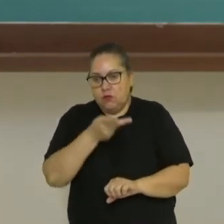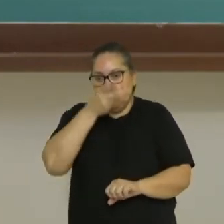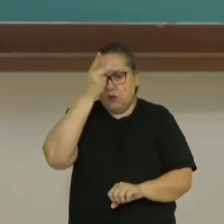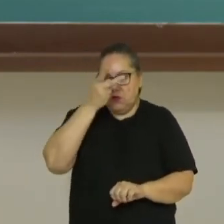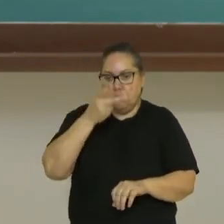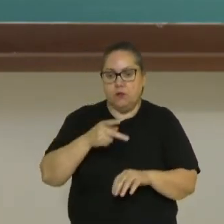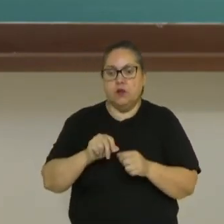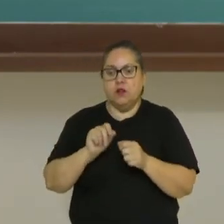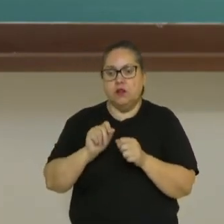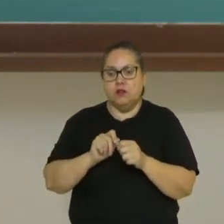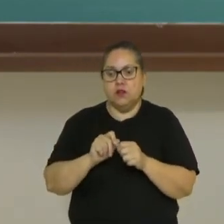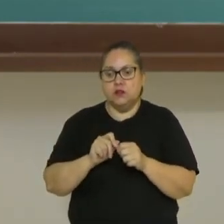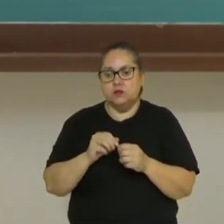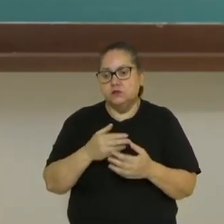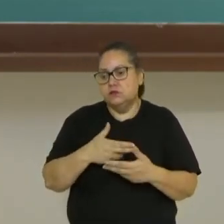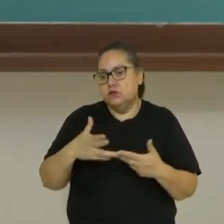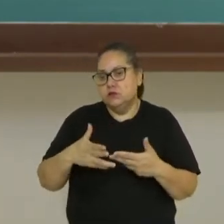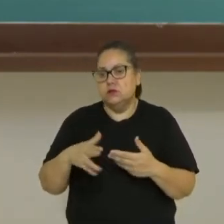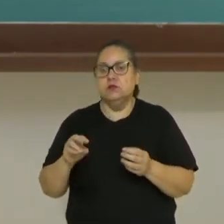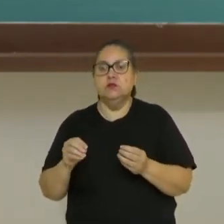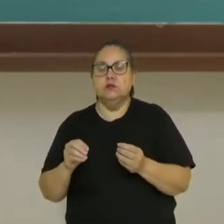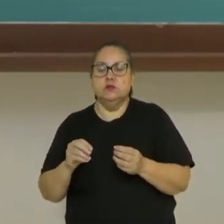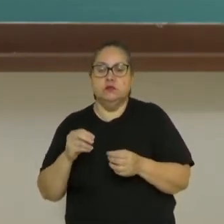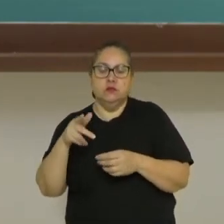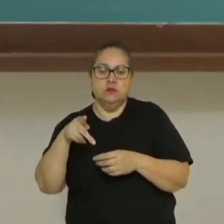e produz derivados de petróleo.